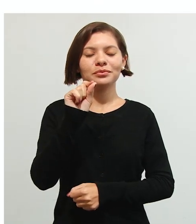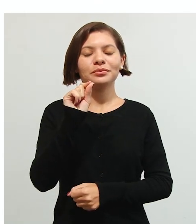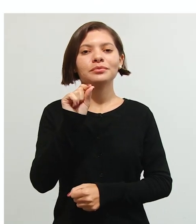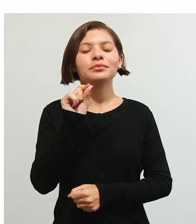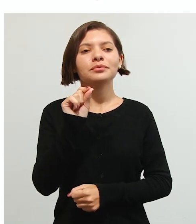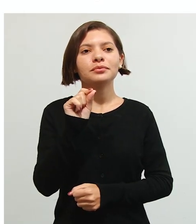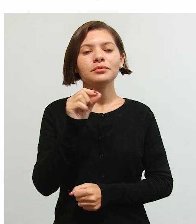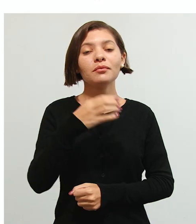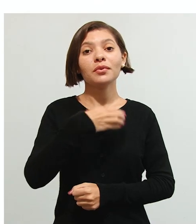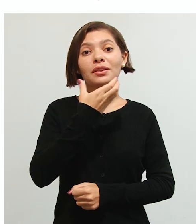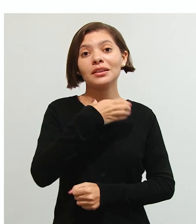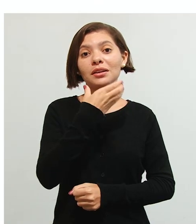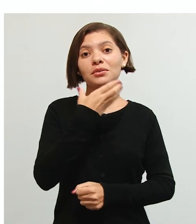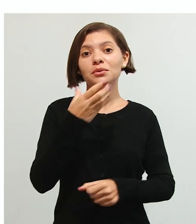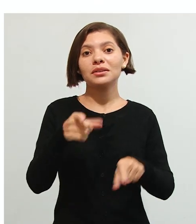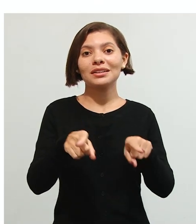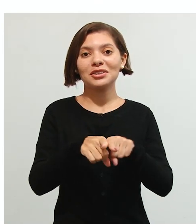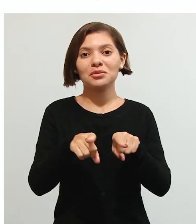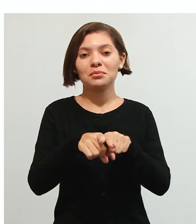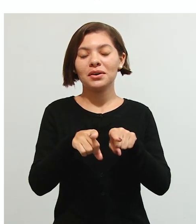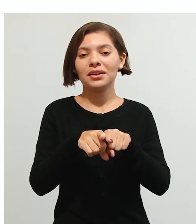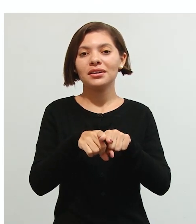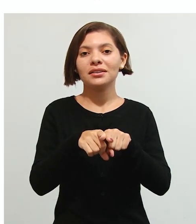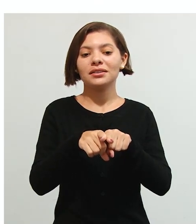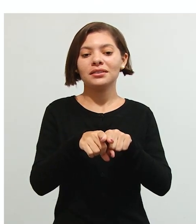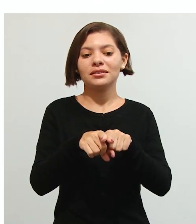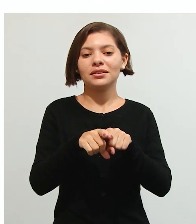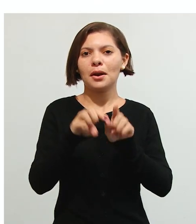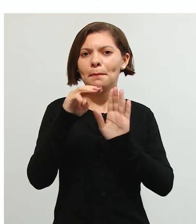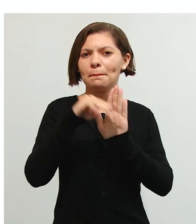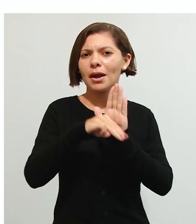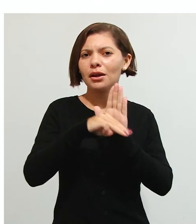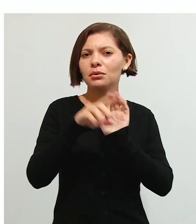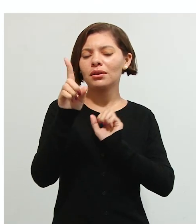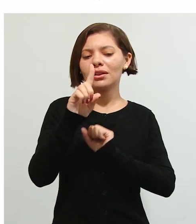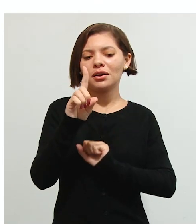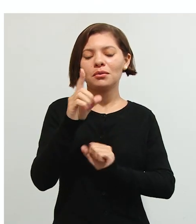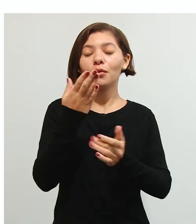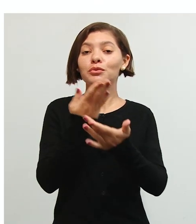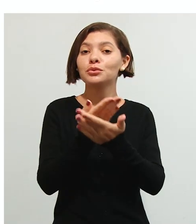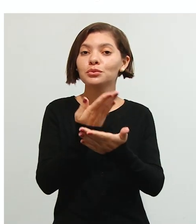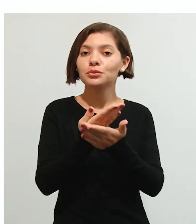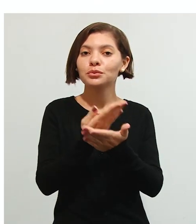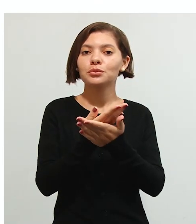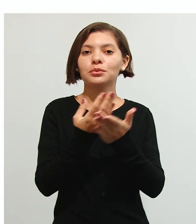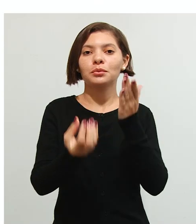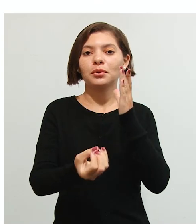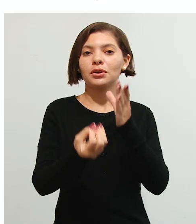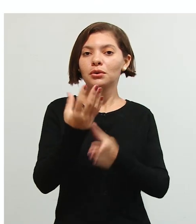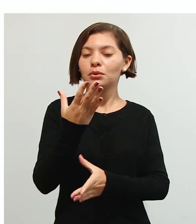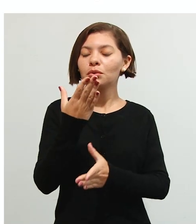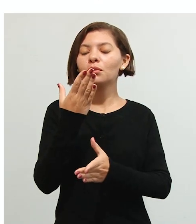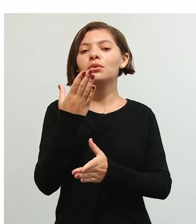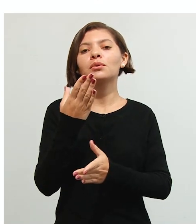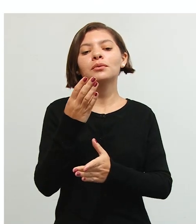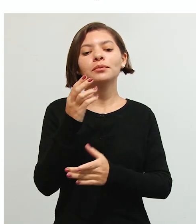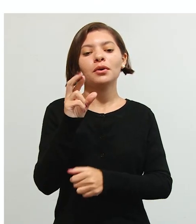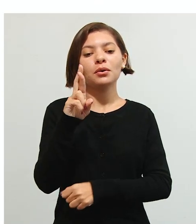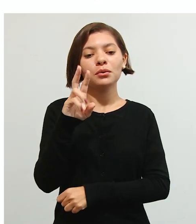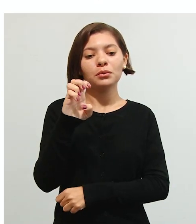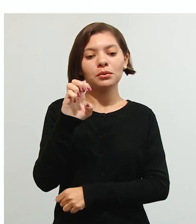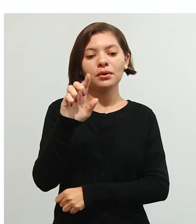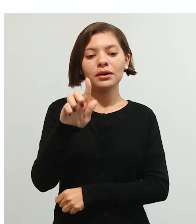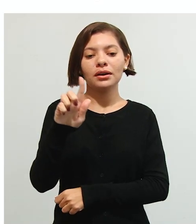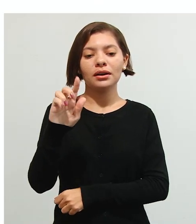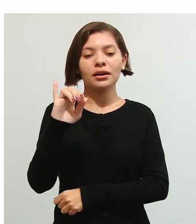eu já falei de Montessori, que é uma abordagem, não é um método, ok? Ele criou essa abordagem chamada